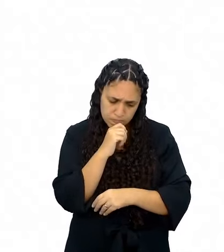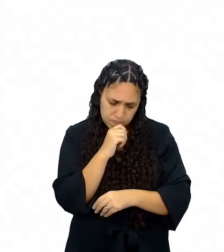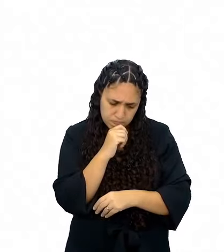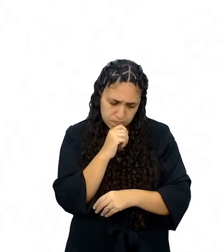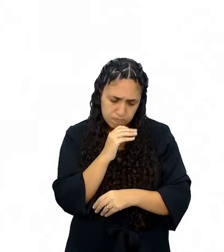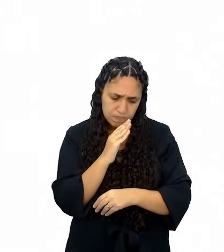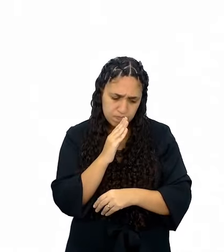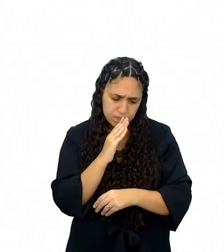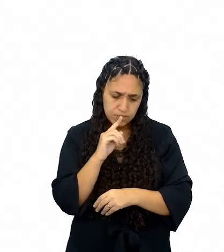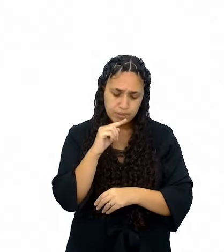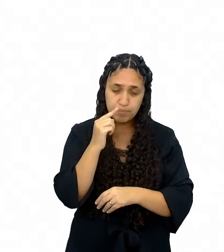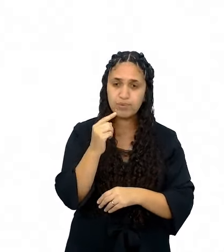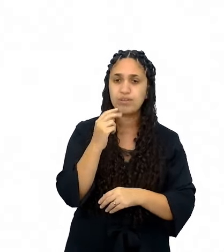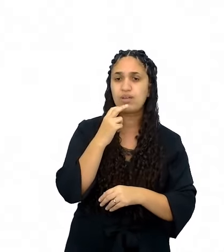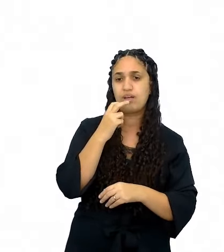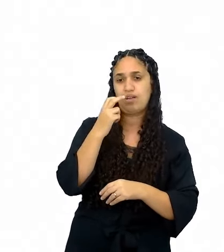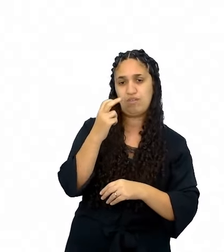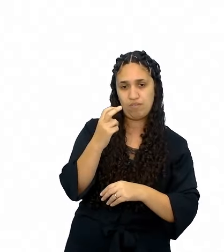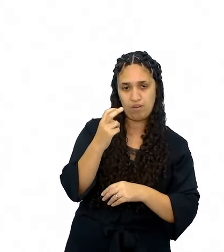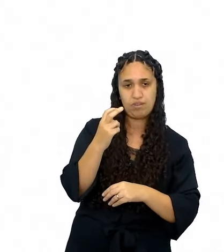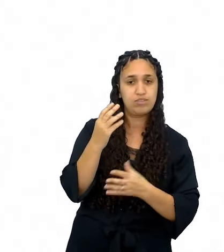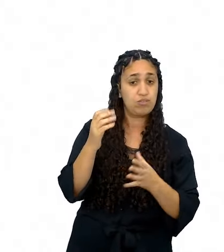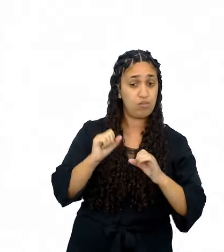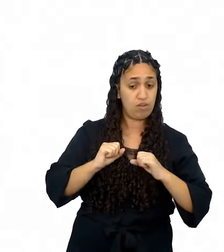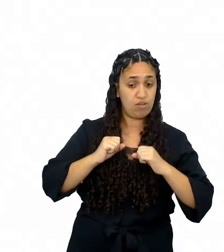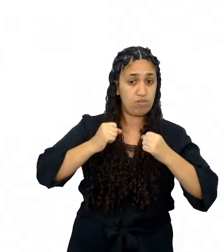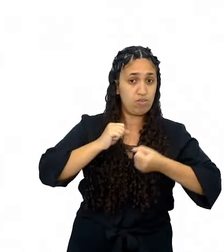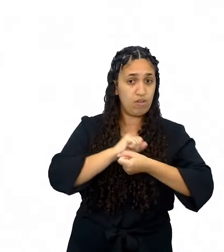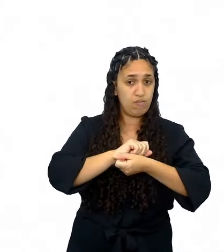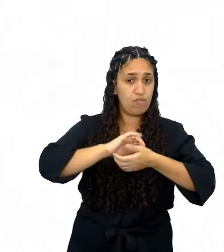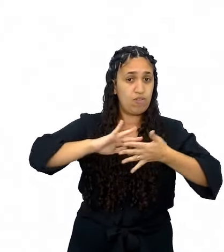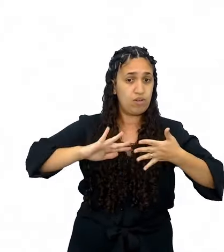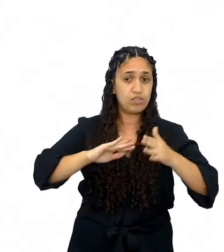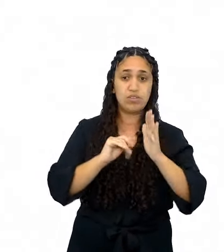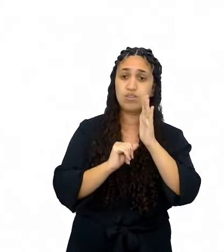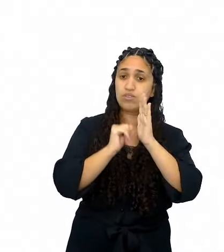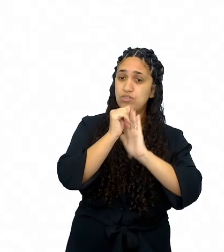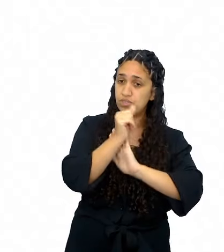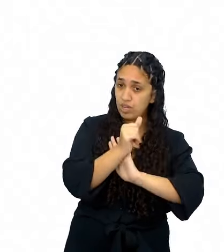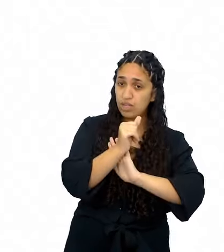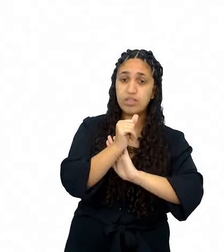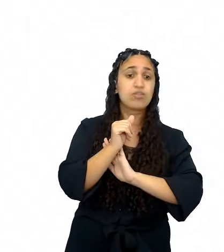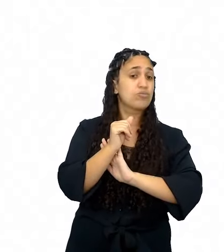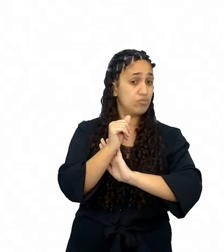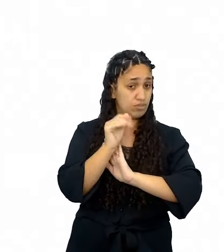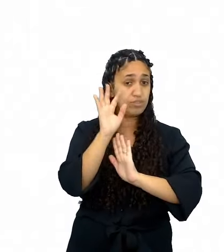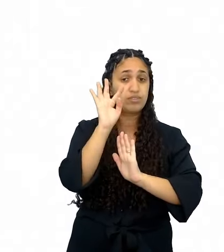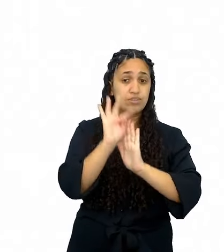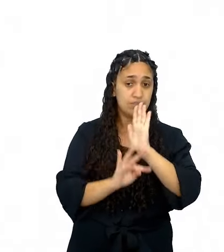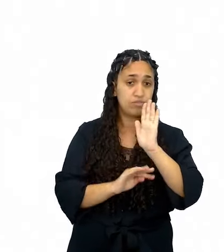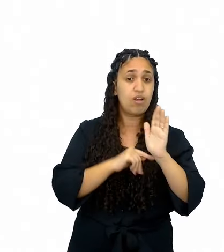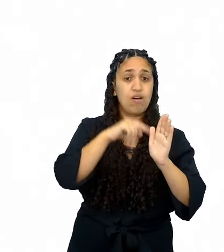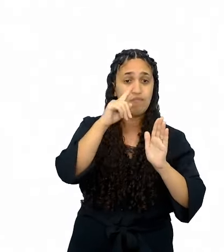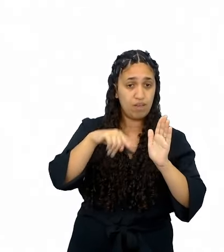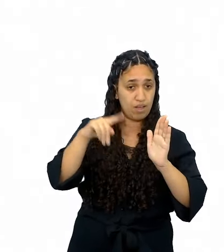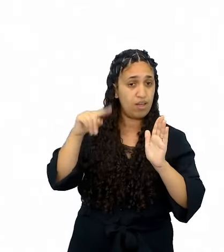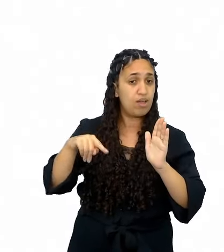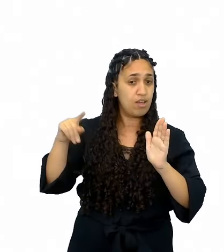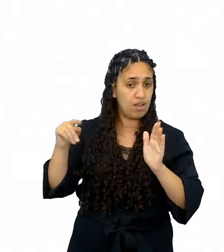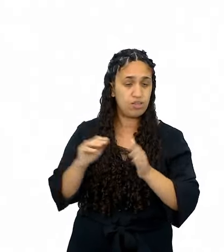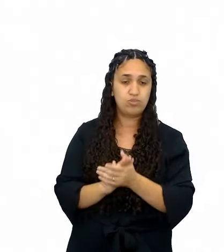variados. Nós temos a do 3º ao 5º ano de língua portuguesa, a habilidade 3, que é identificar a